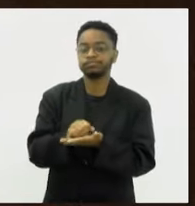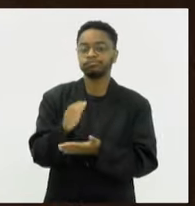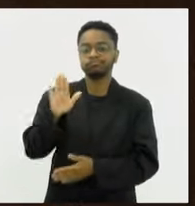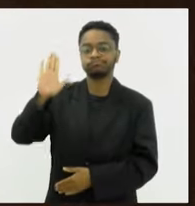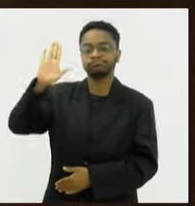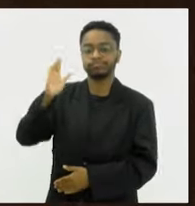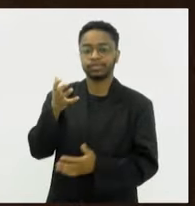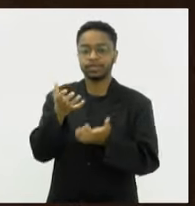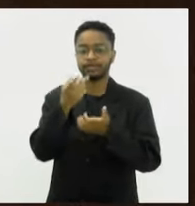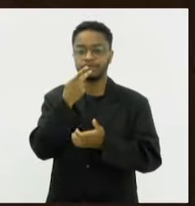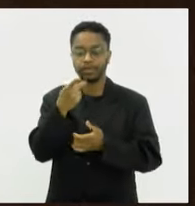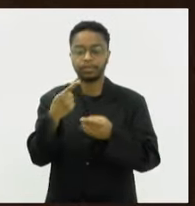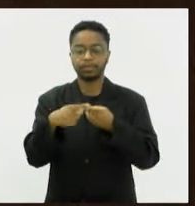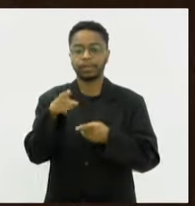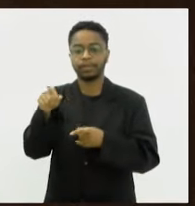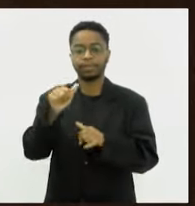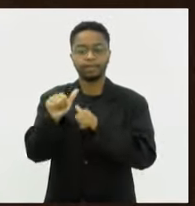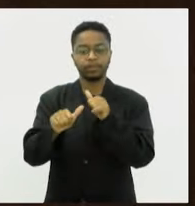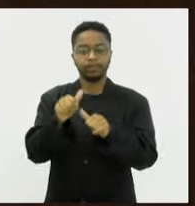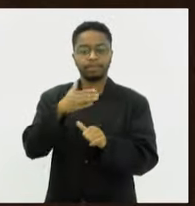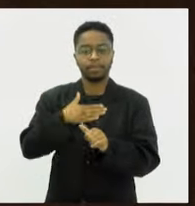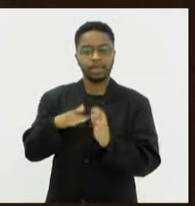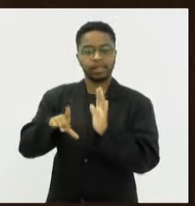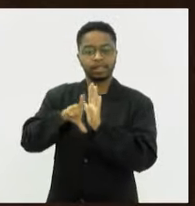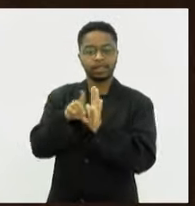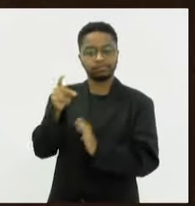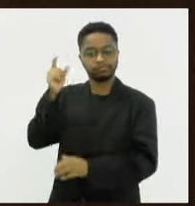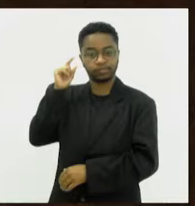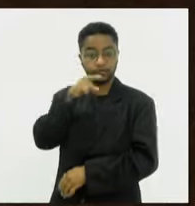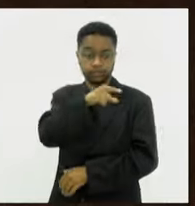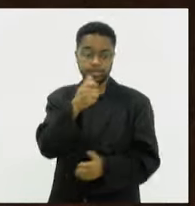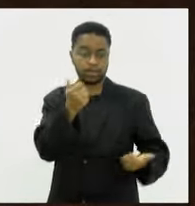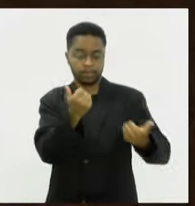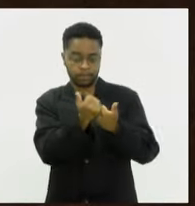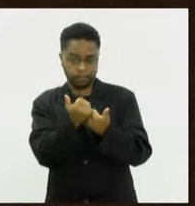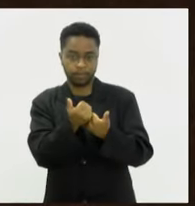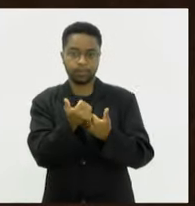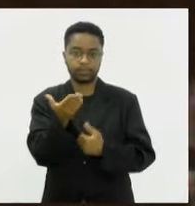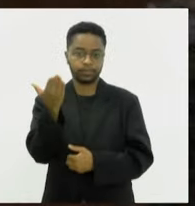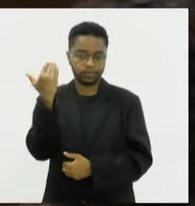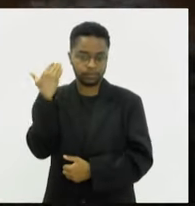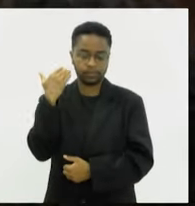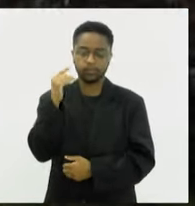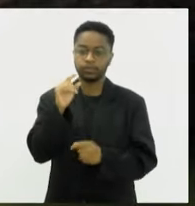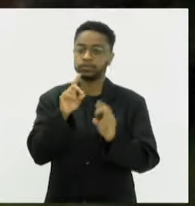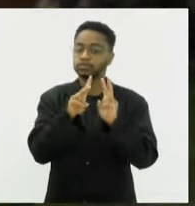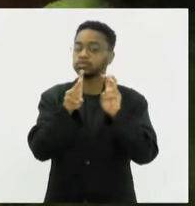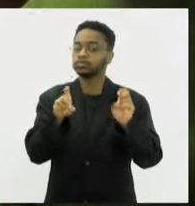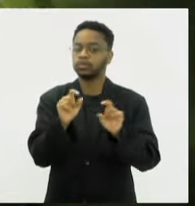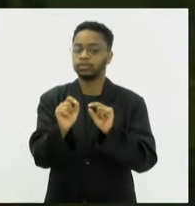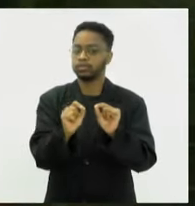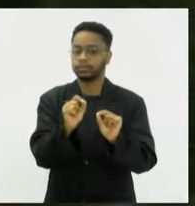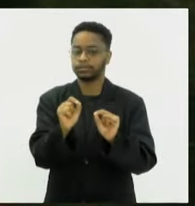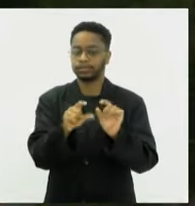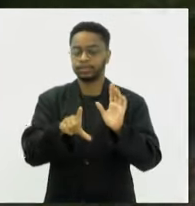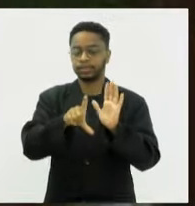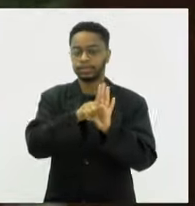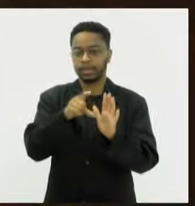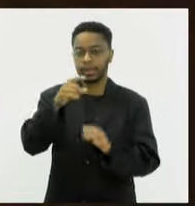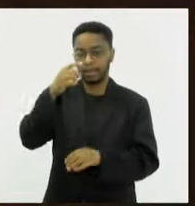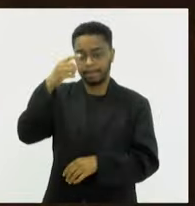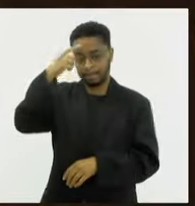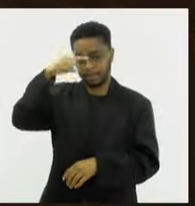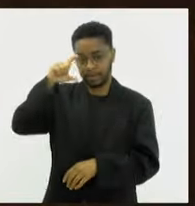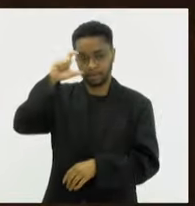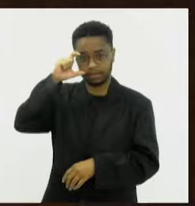Márcio Canella está alterando uma lei minha antiga, que Vossa Excelência apoiou no passado, que é a Lei Maria da Penha